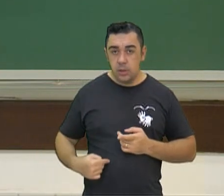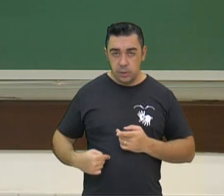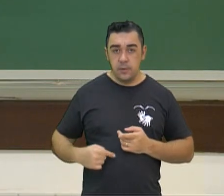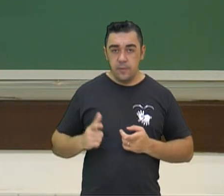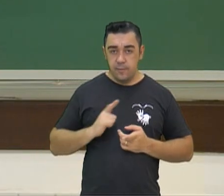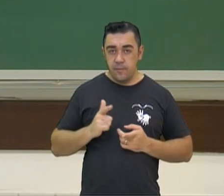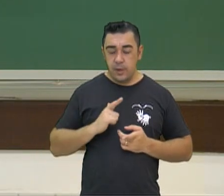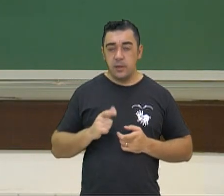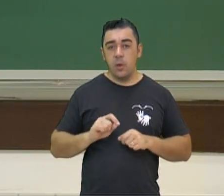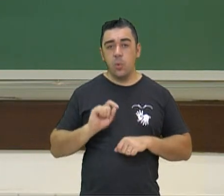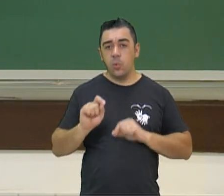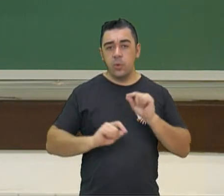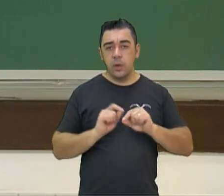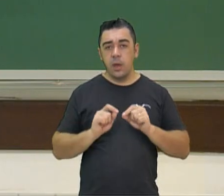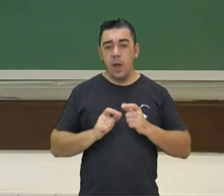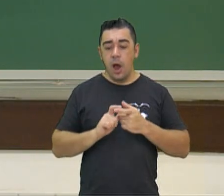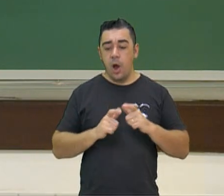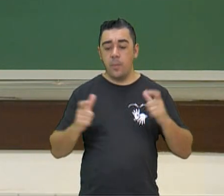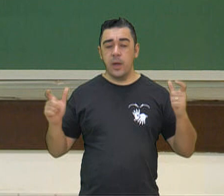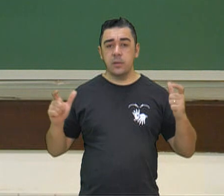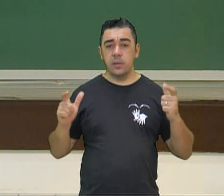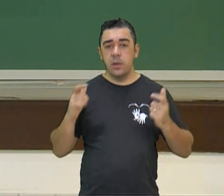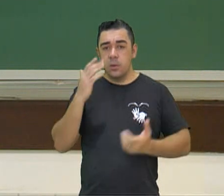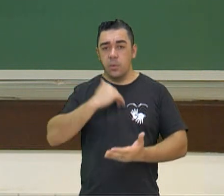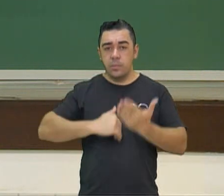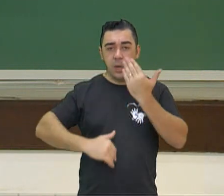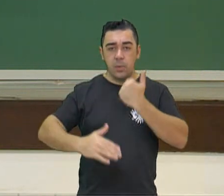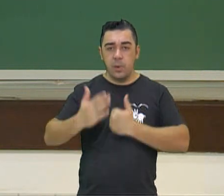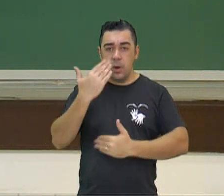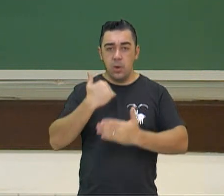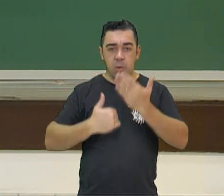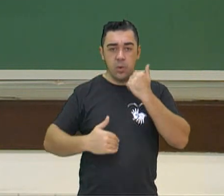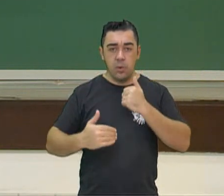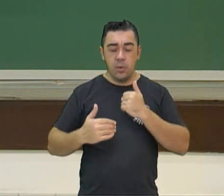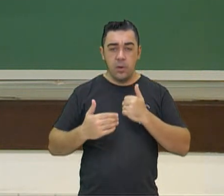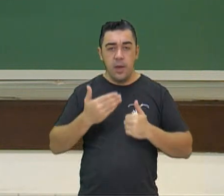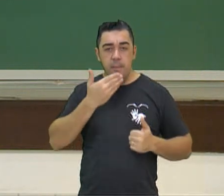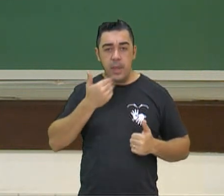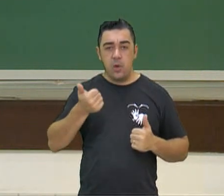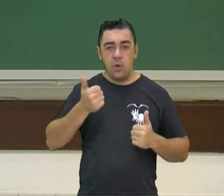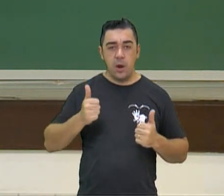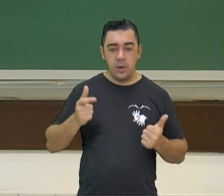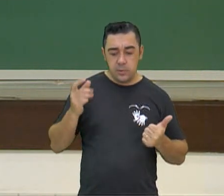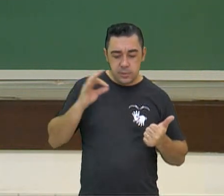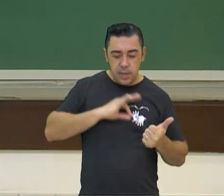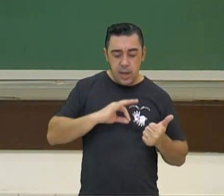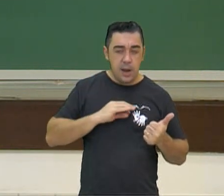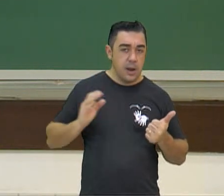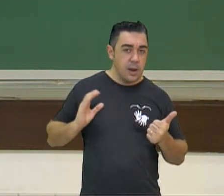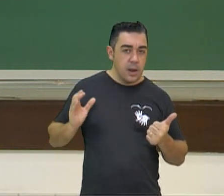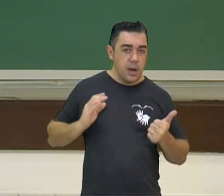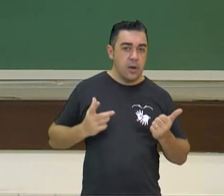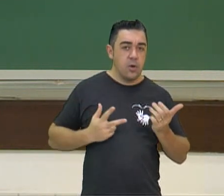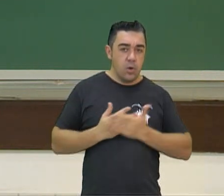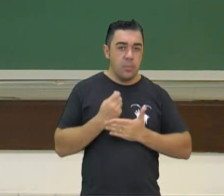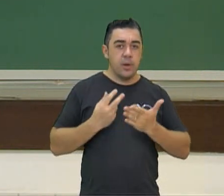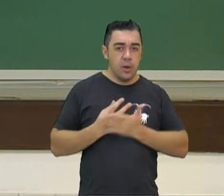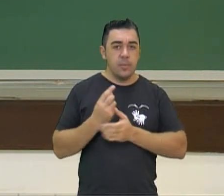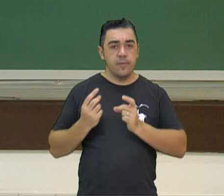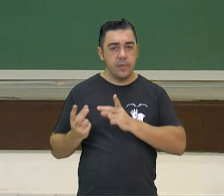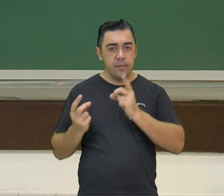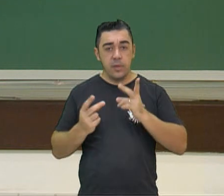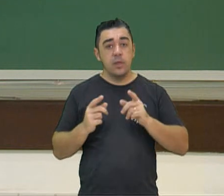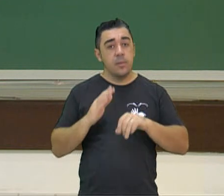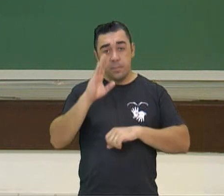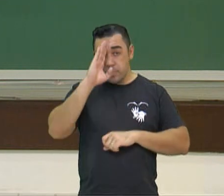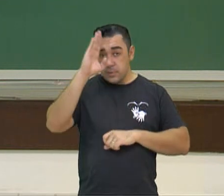muito o consumo. Como assim? Vai aumentar o número de chineses? Não. Vai melhorar a renda. Se eu melhorar a renda, aumenta o consumo, principalmente de